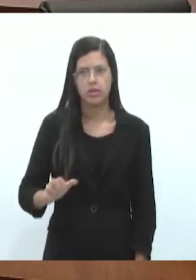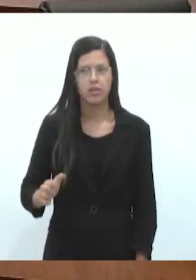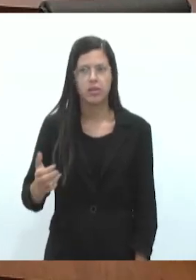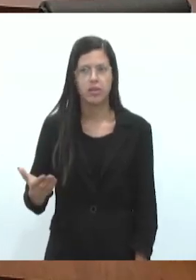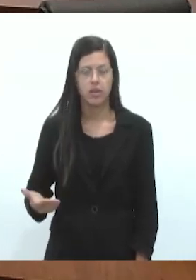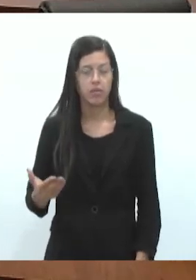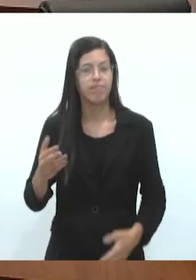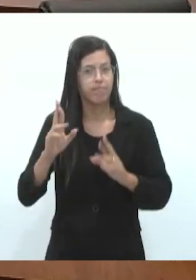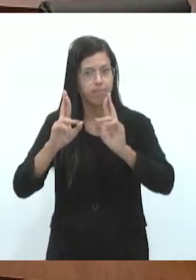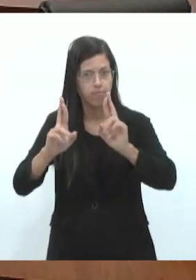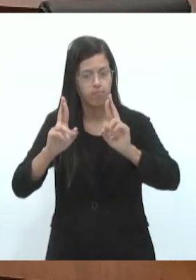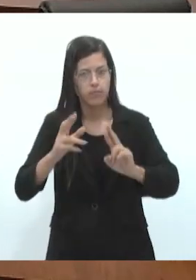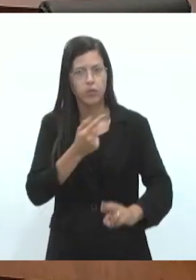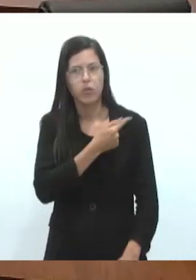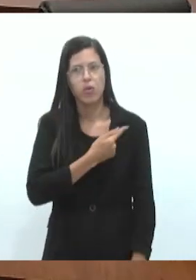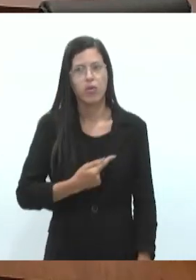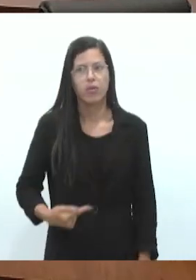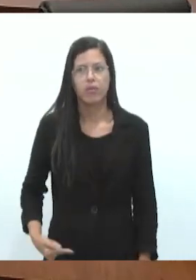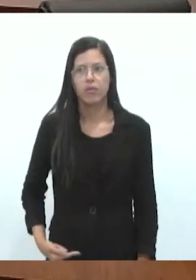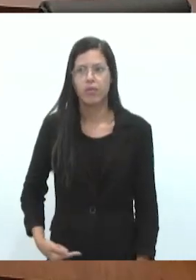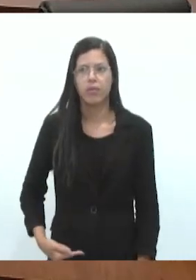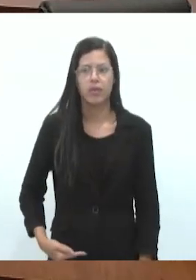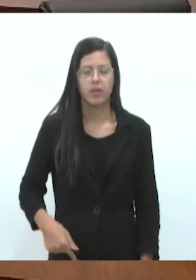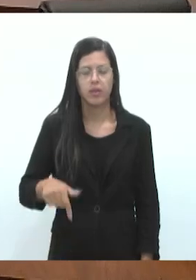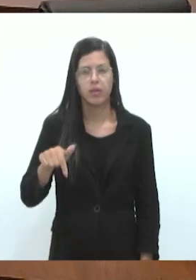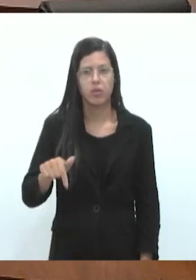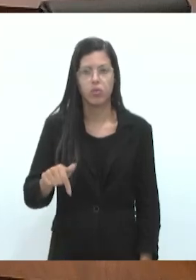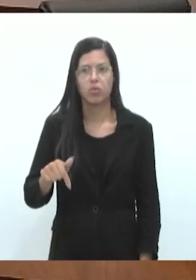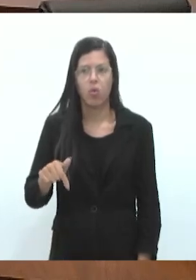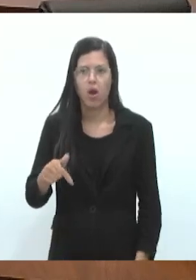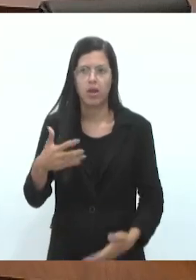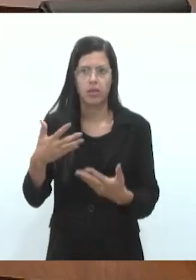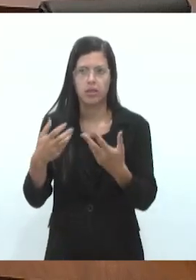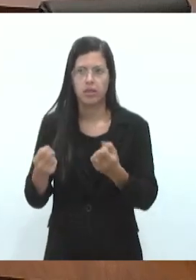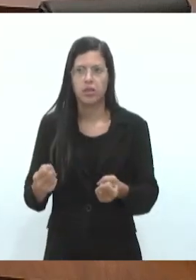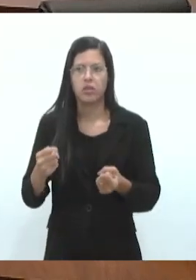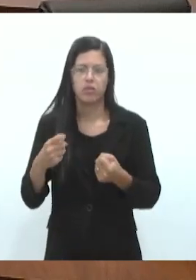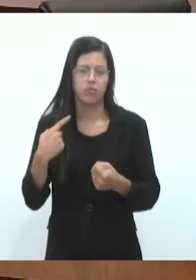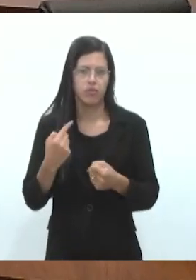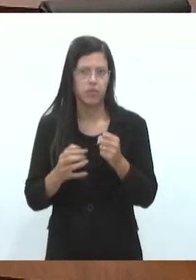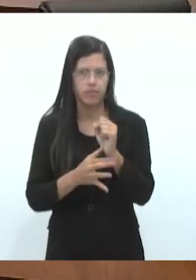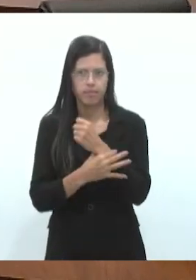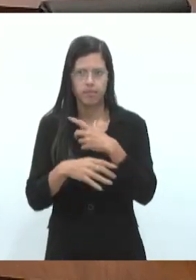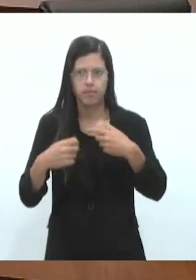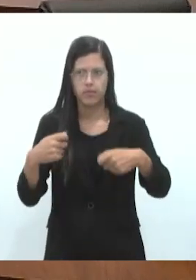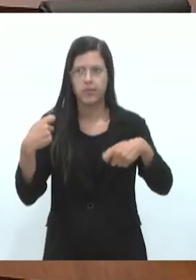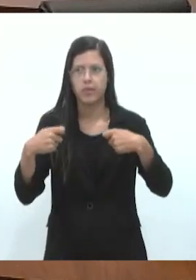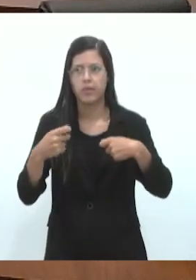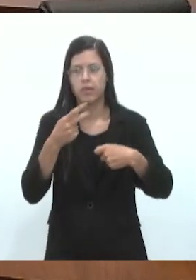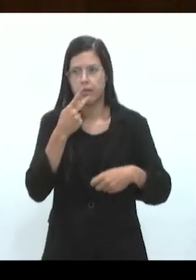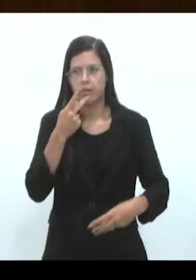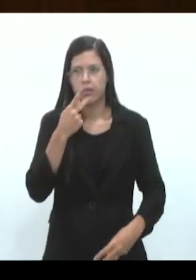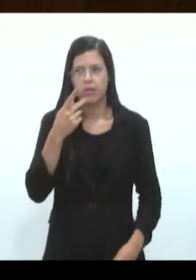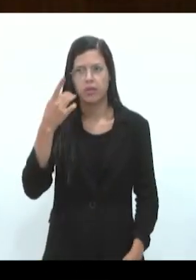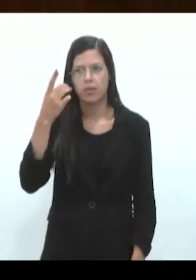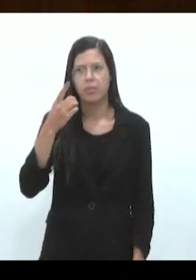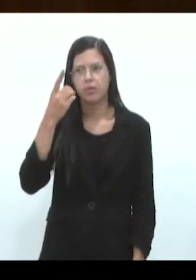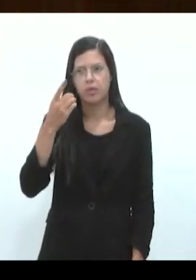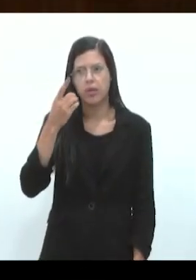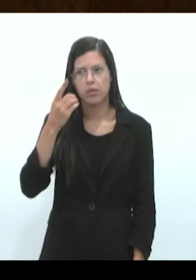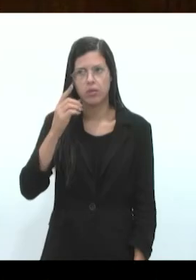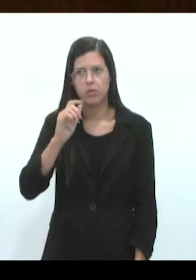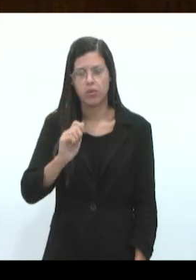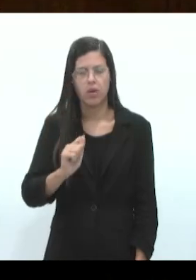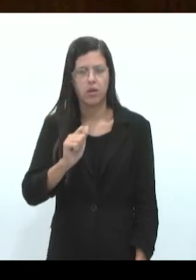escute esse grito que os nossos policiais militares estão dando. A nossa segurança precisa disso. Como foi posto aqui pelo deputado Knoploch, é